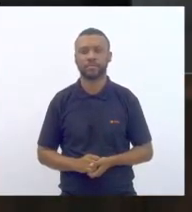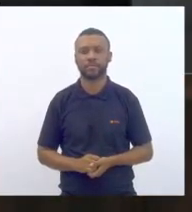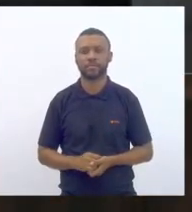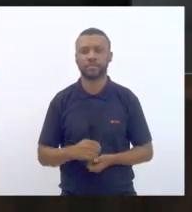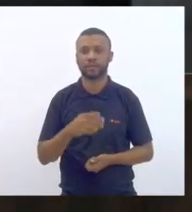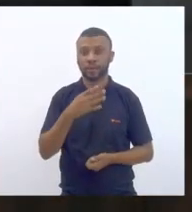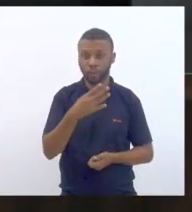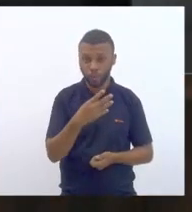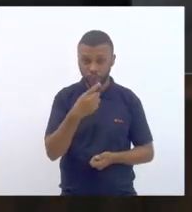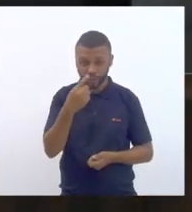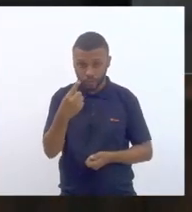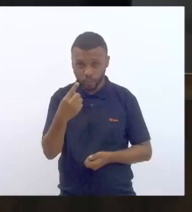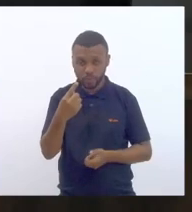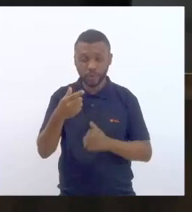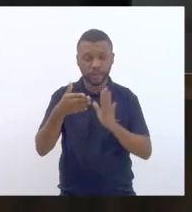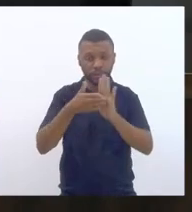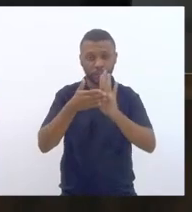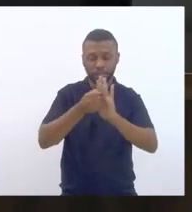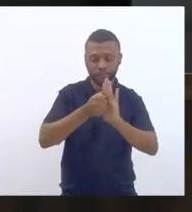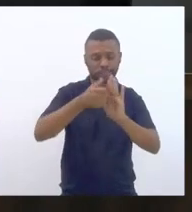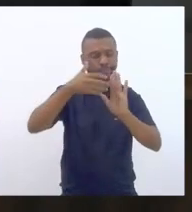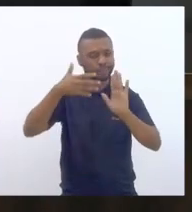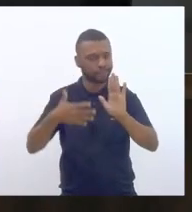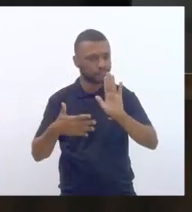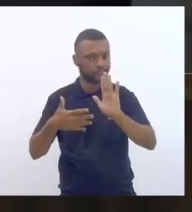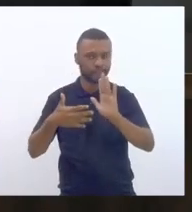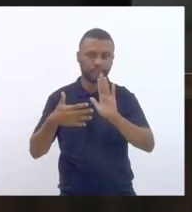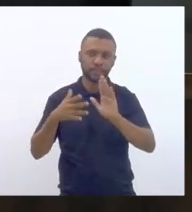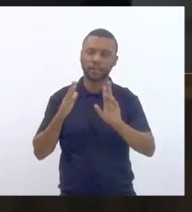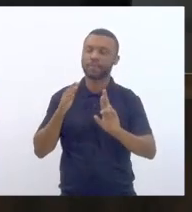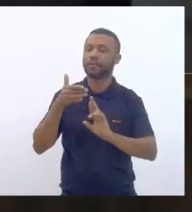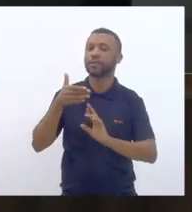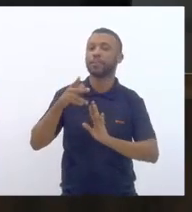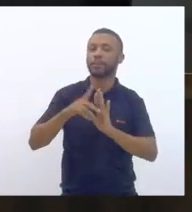41º da pauta, veto parcial, aposto ao projeto de lei